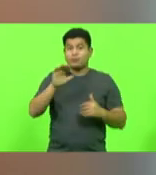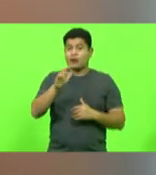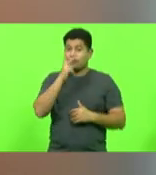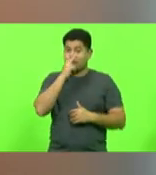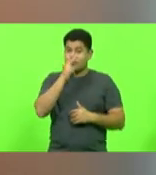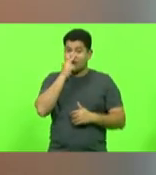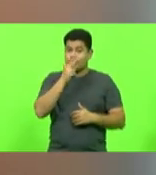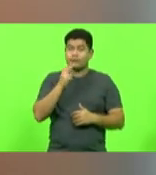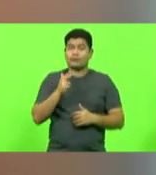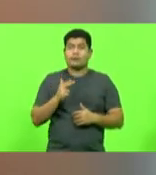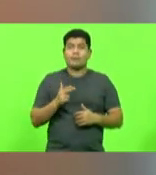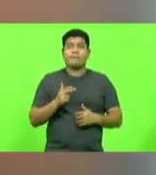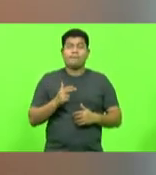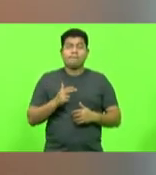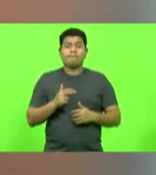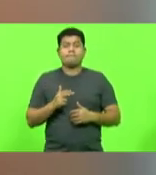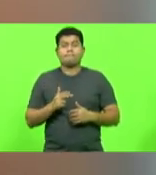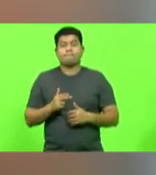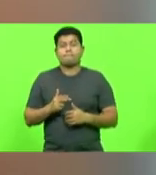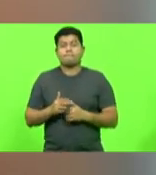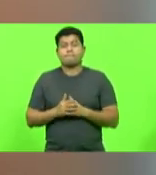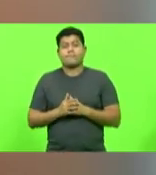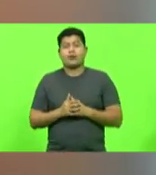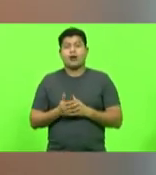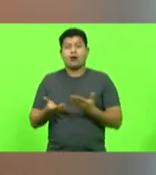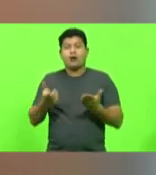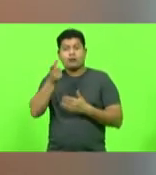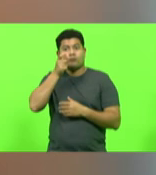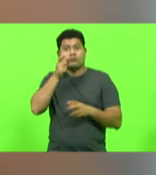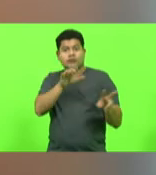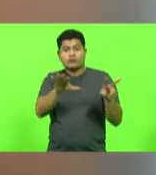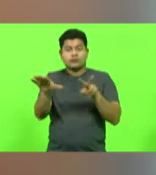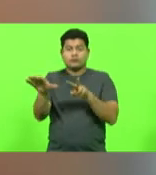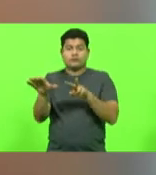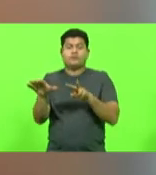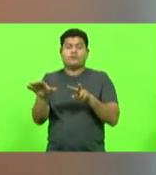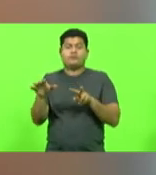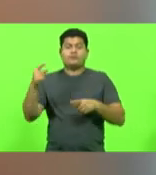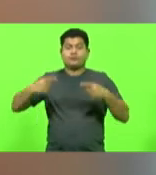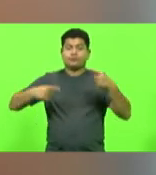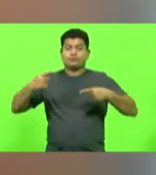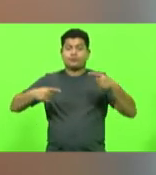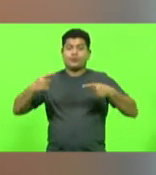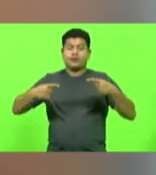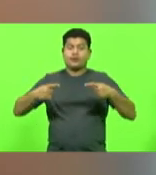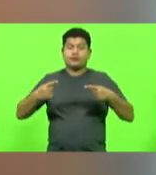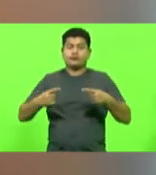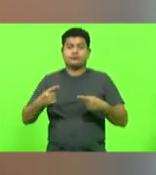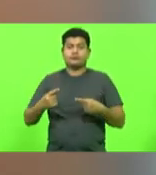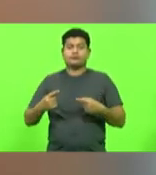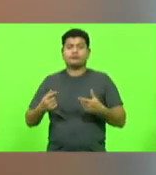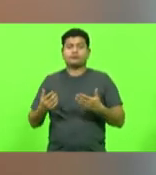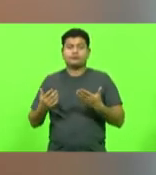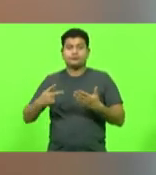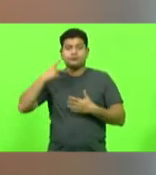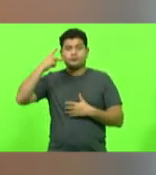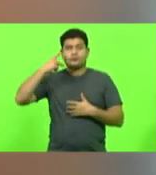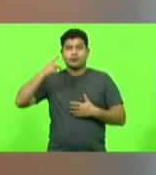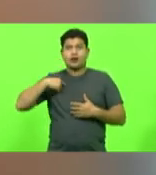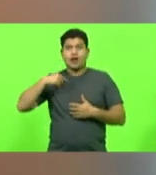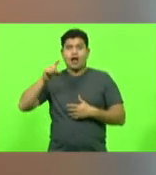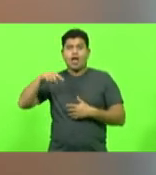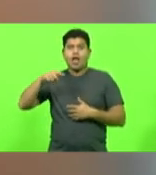falas anteriores e pelo que eu acompanhei essa semana na discussão da política, não é só falta